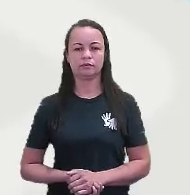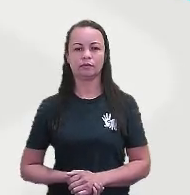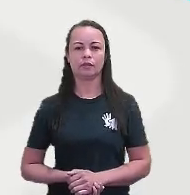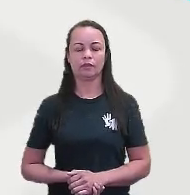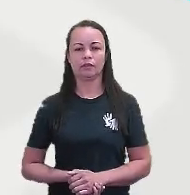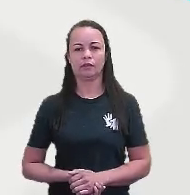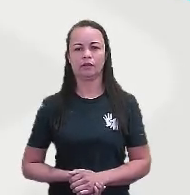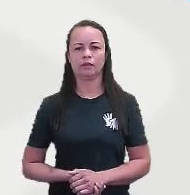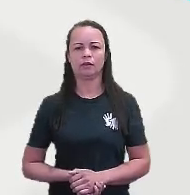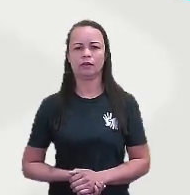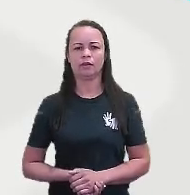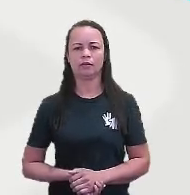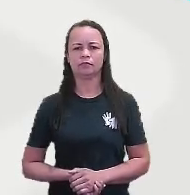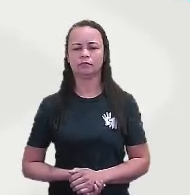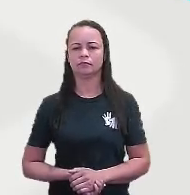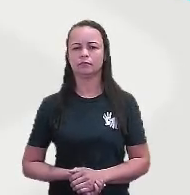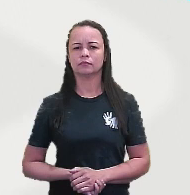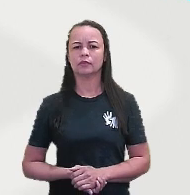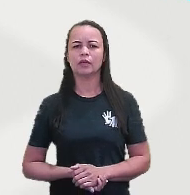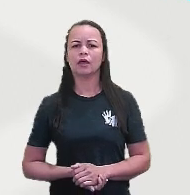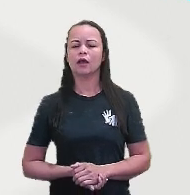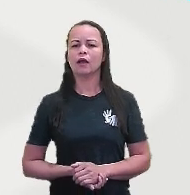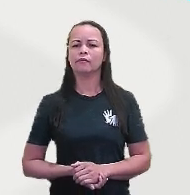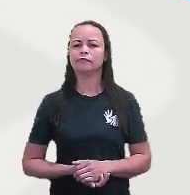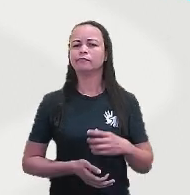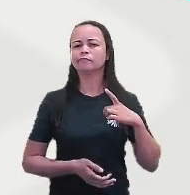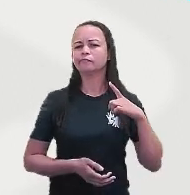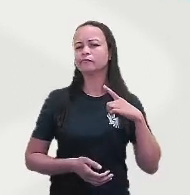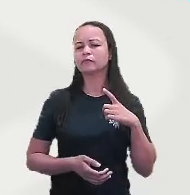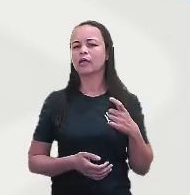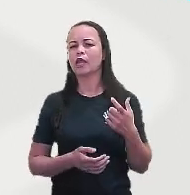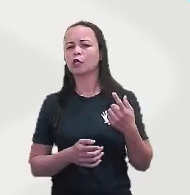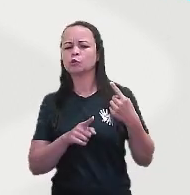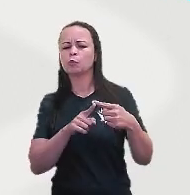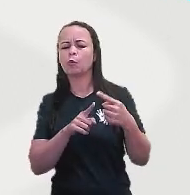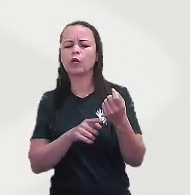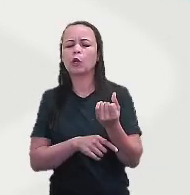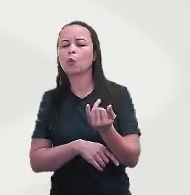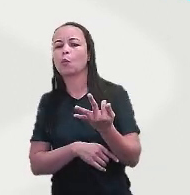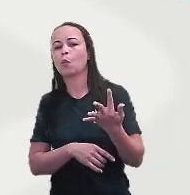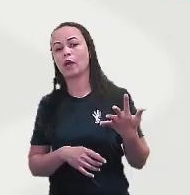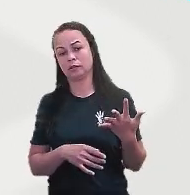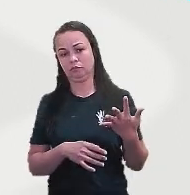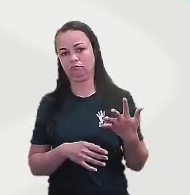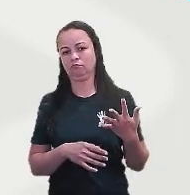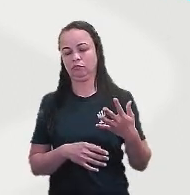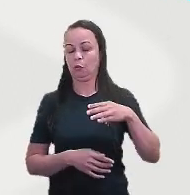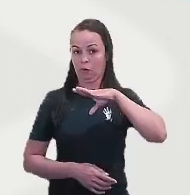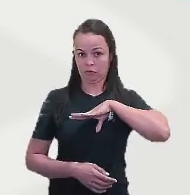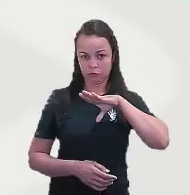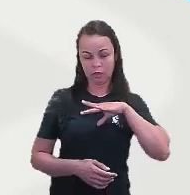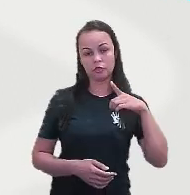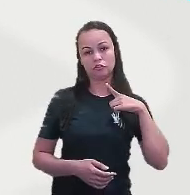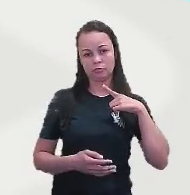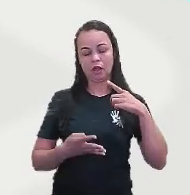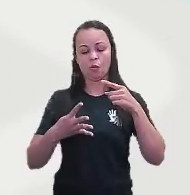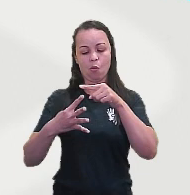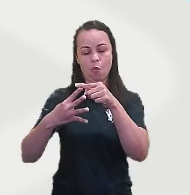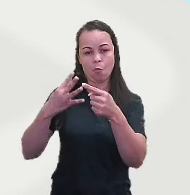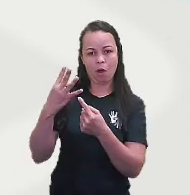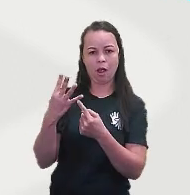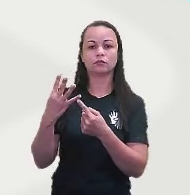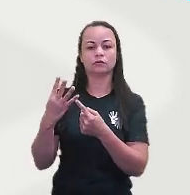Então, quantos porquês existem, né? Na língua portuguesa, existem 4 porquês que são empregados